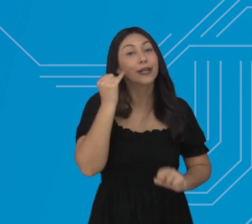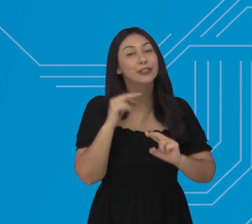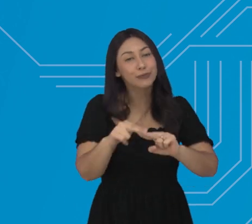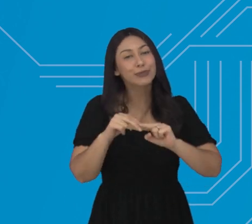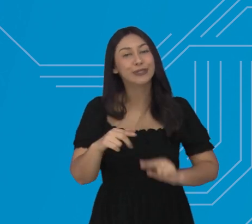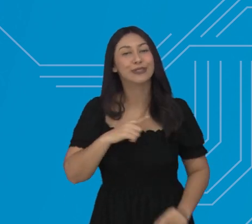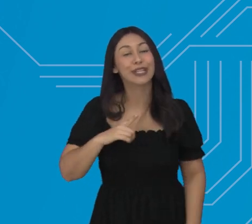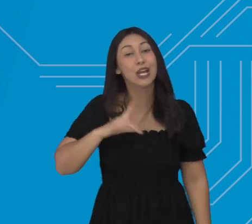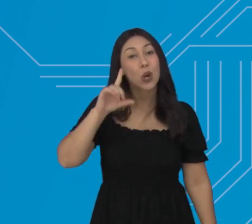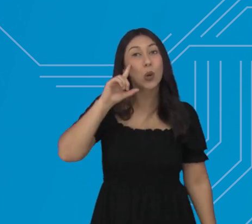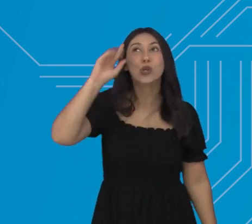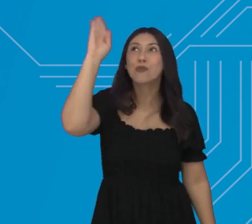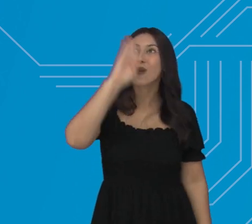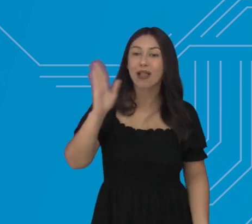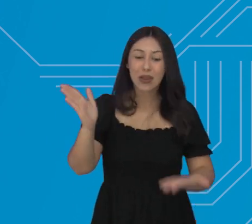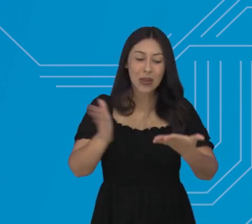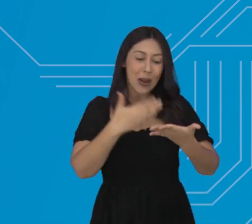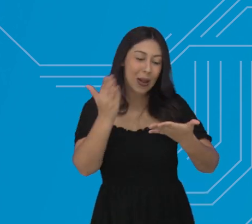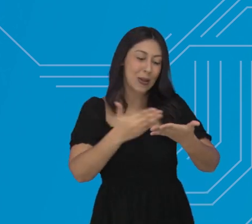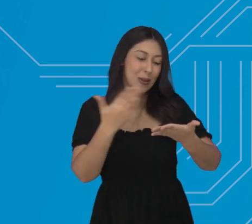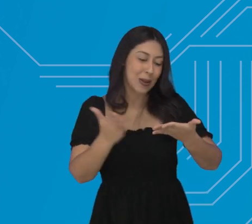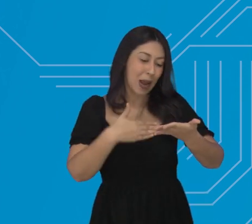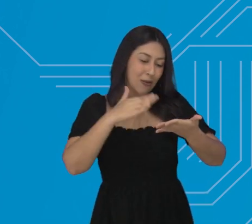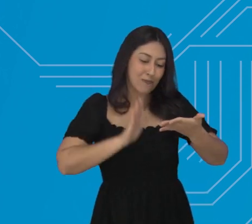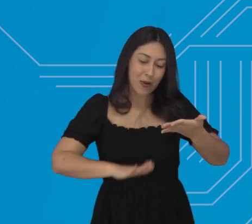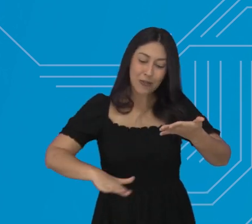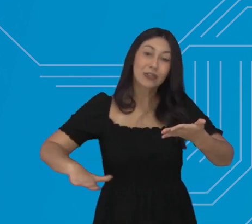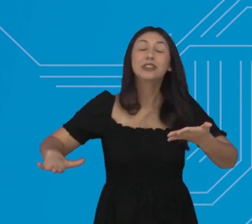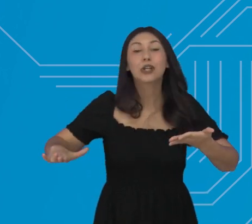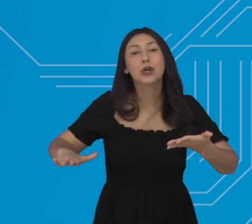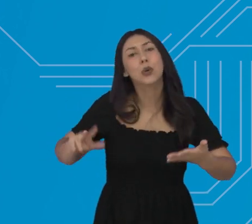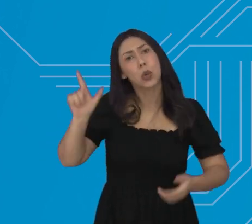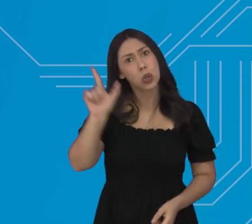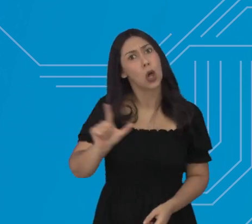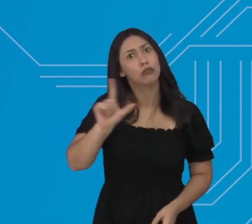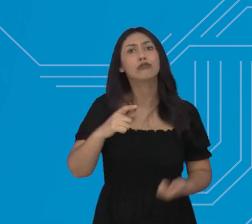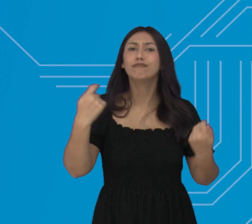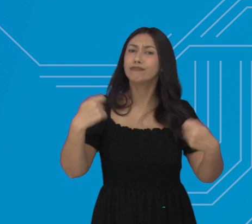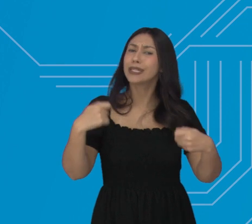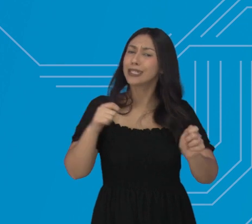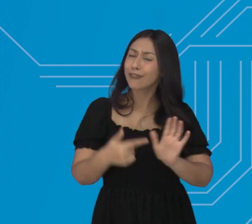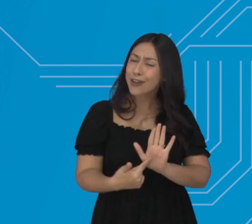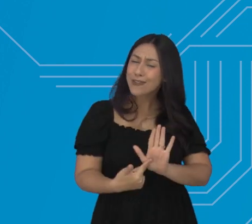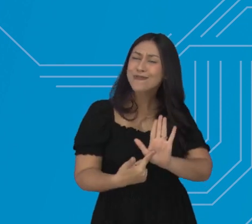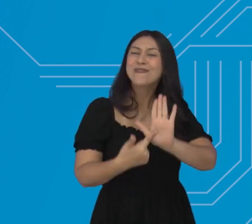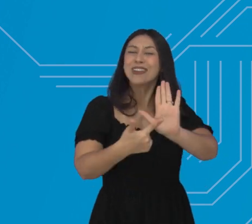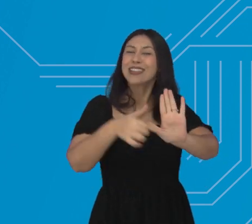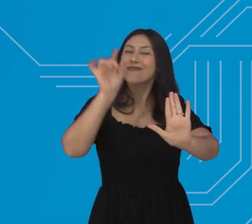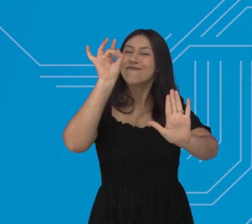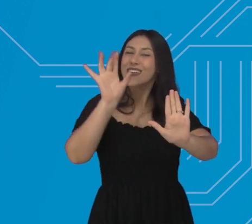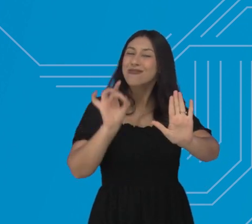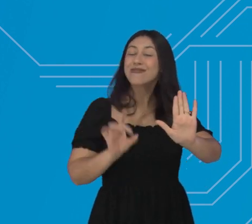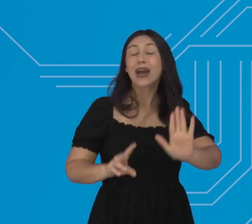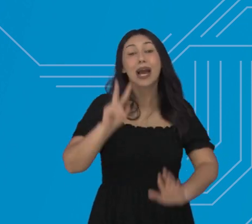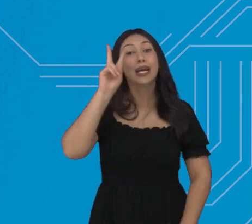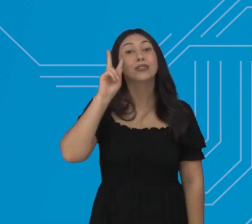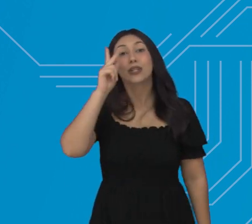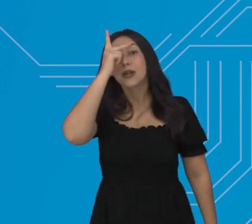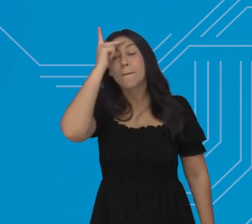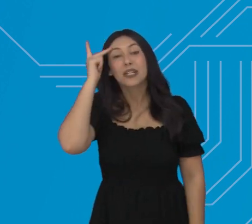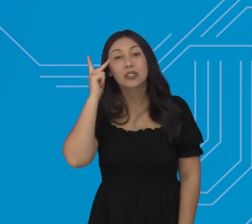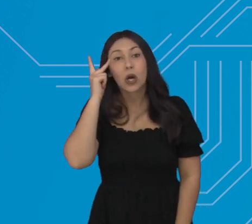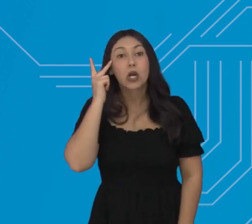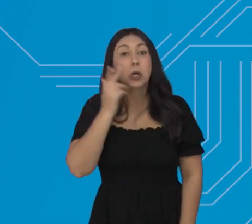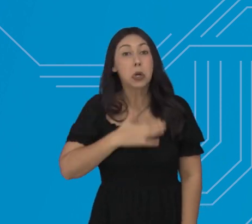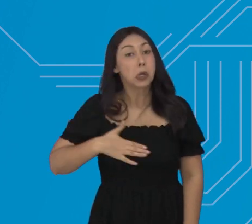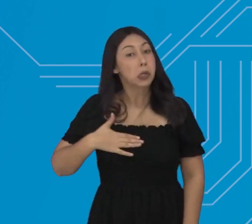ganhou até uma data, o Dia Nacional do Livro Infantil. Claro que a gente não podia deixar esse dia passar em branco e vamos te apresentar histórias de quem